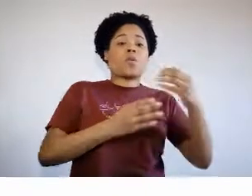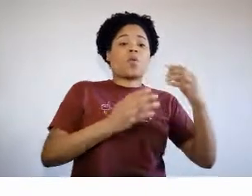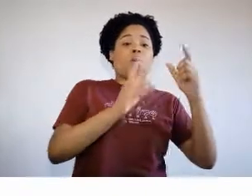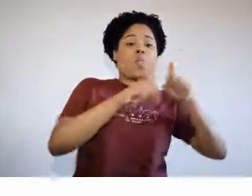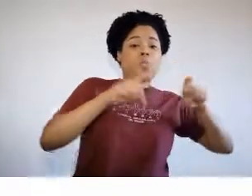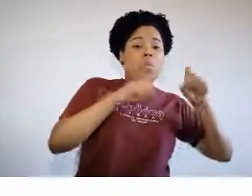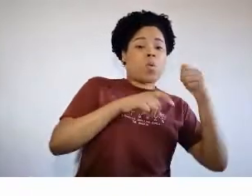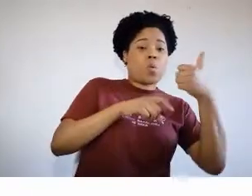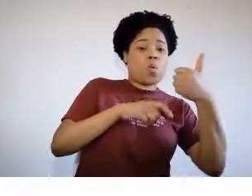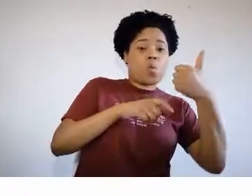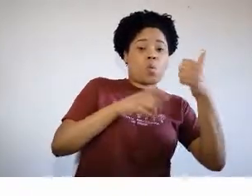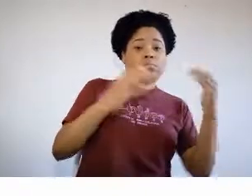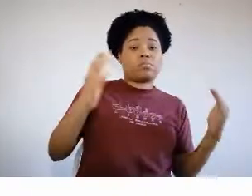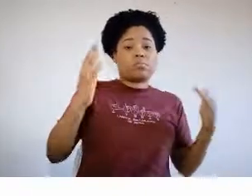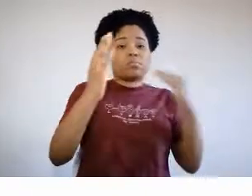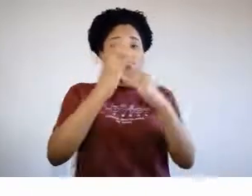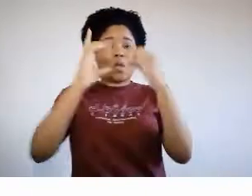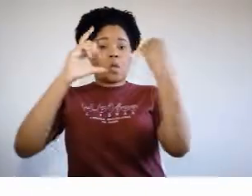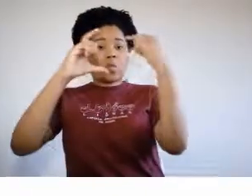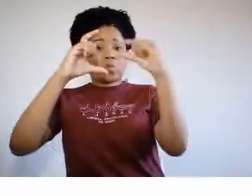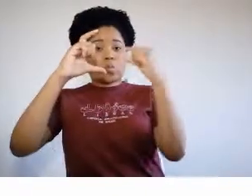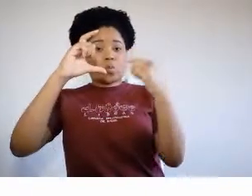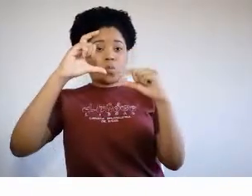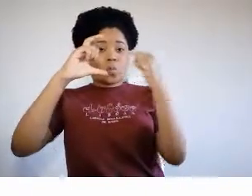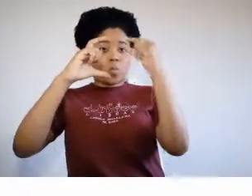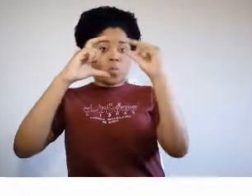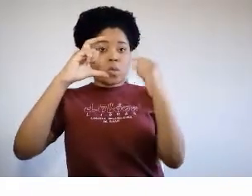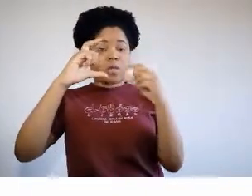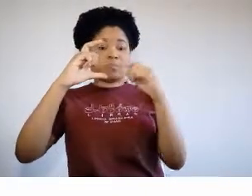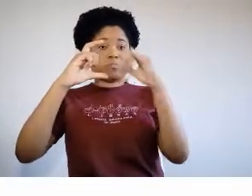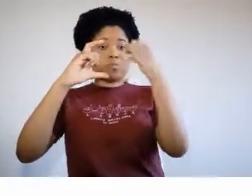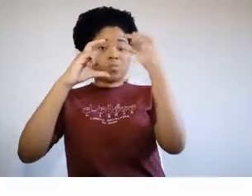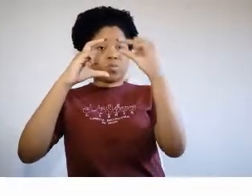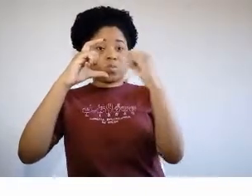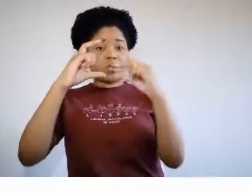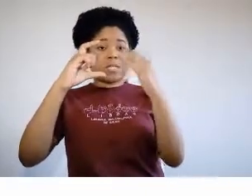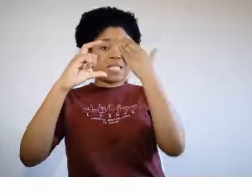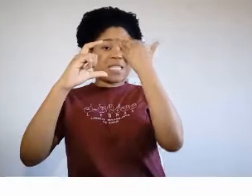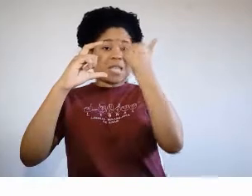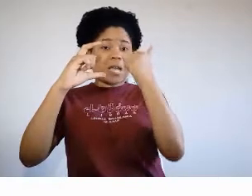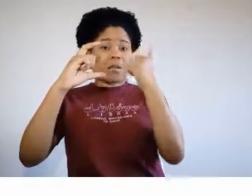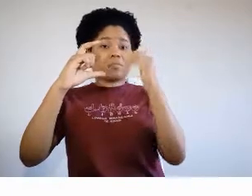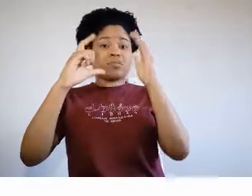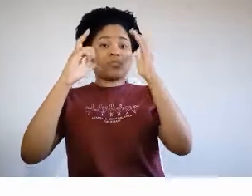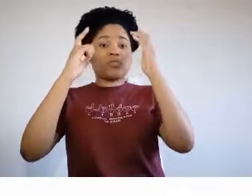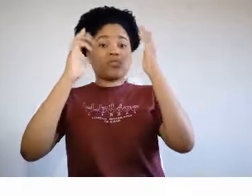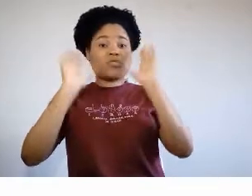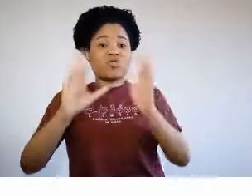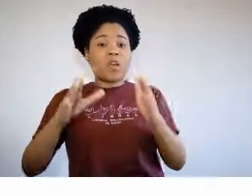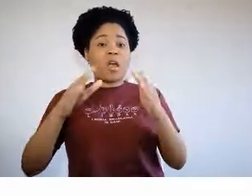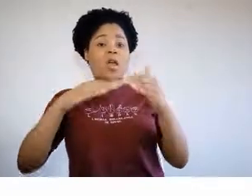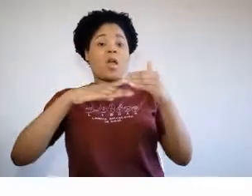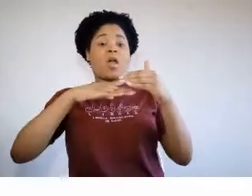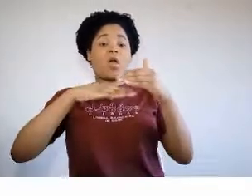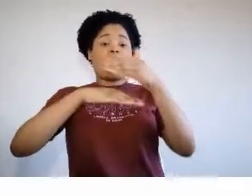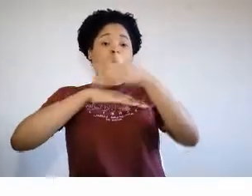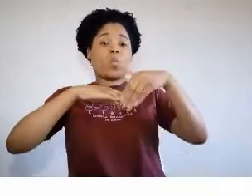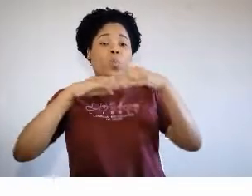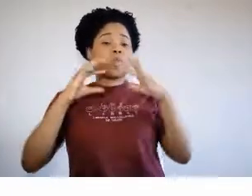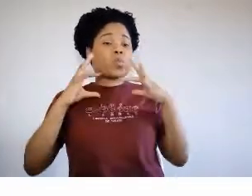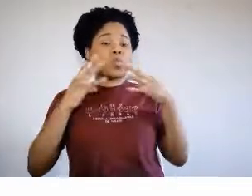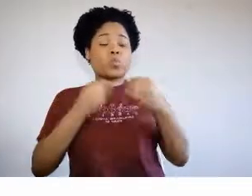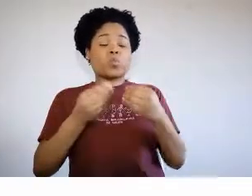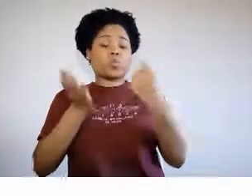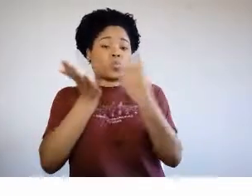vai sair do computador 1, vai chegar até o switch. Como o switch já tem conhecimento, né, do endereço